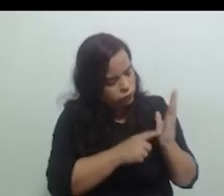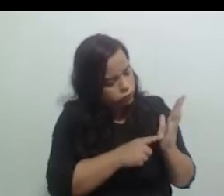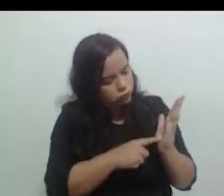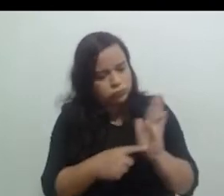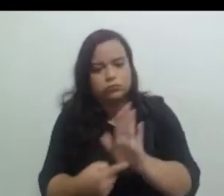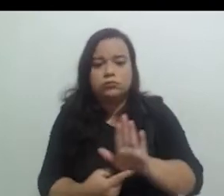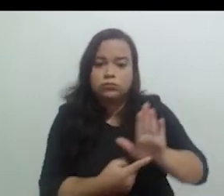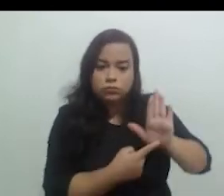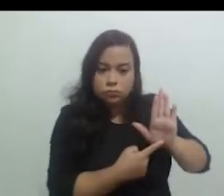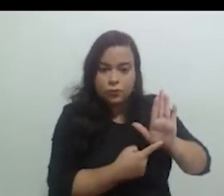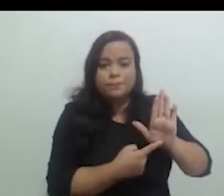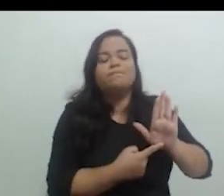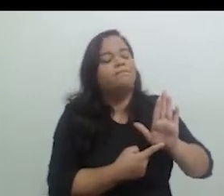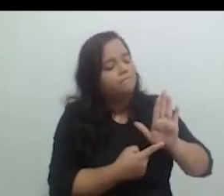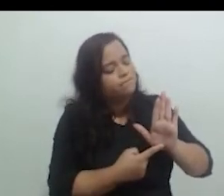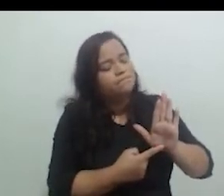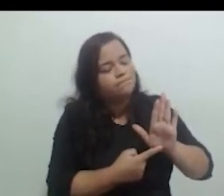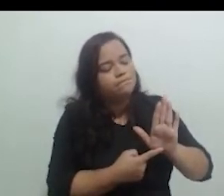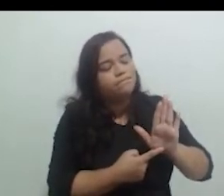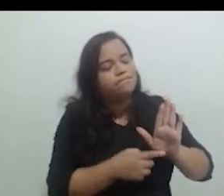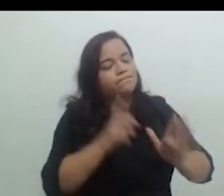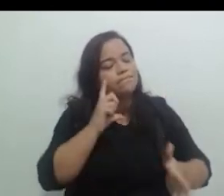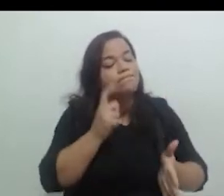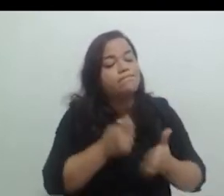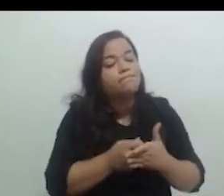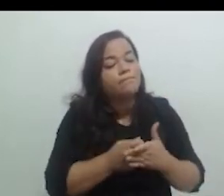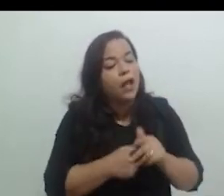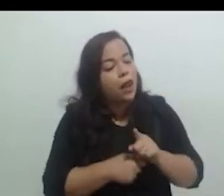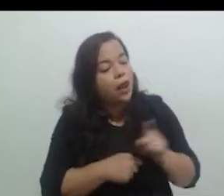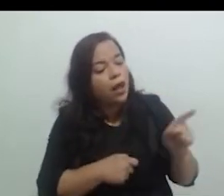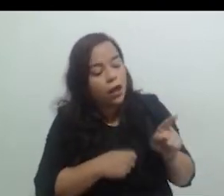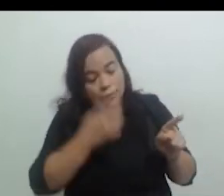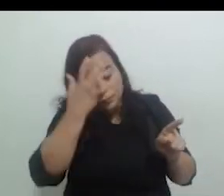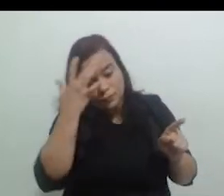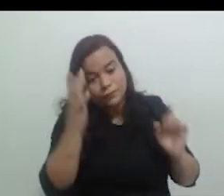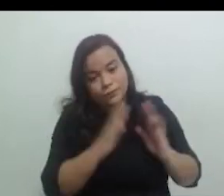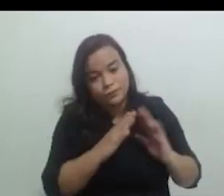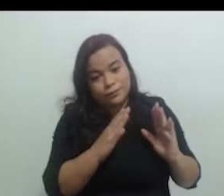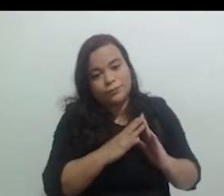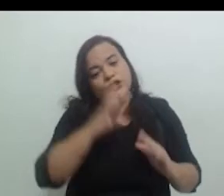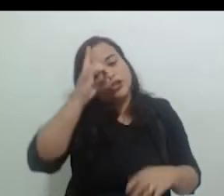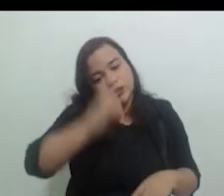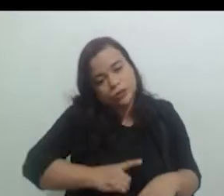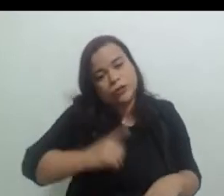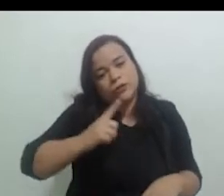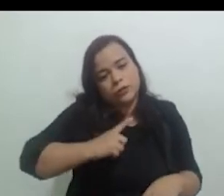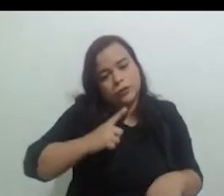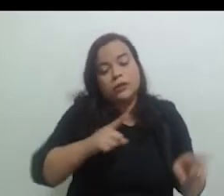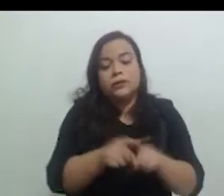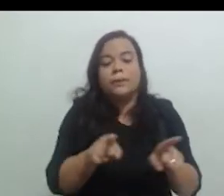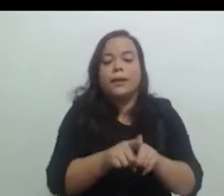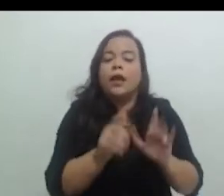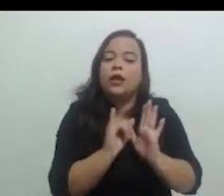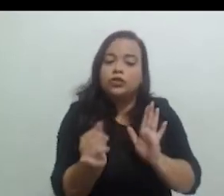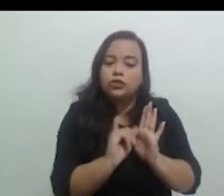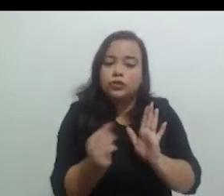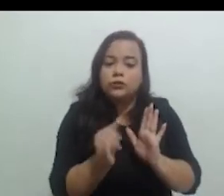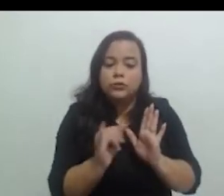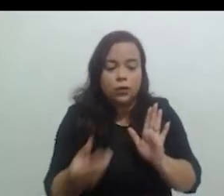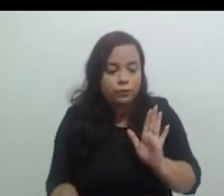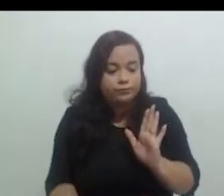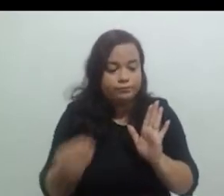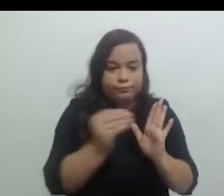autores, inclusive considerando-se que, mesmo publicado edital, para a ciência de qualquer que seja